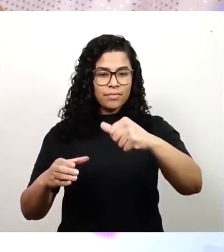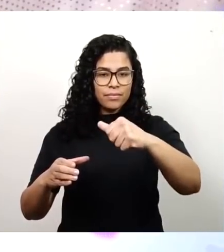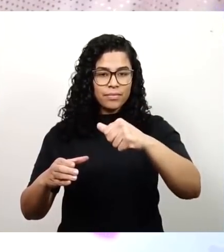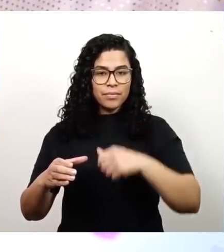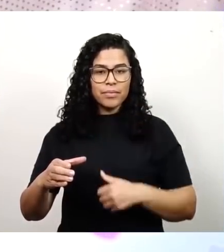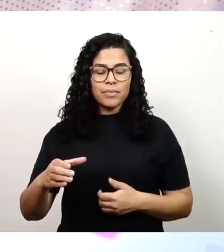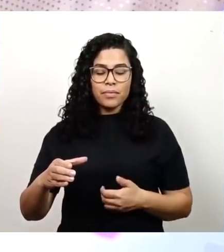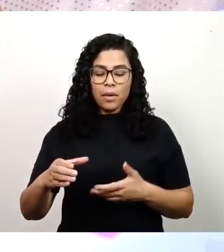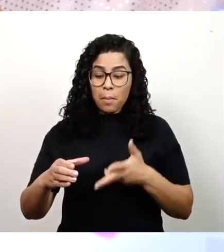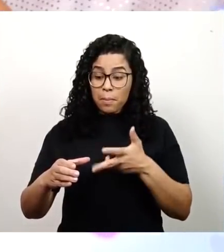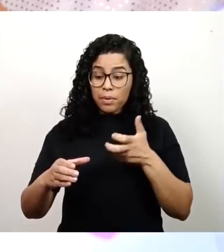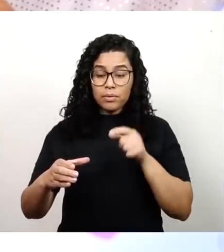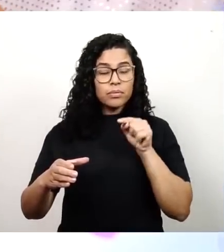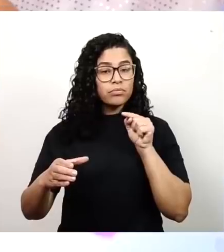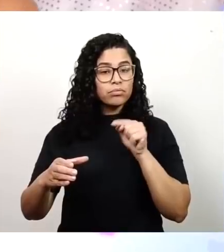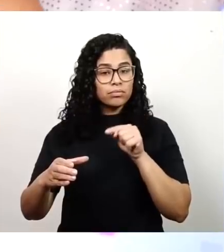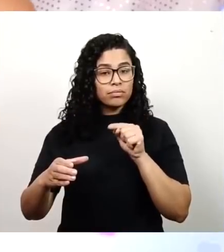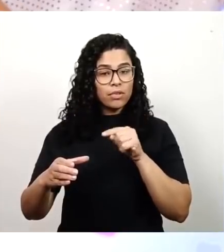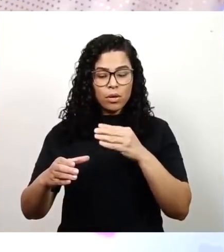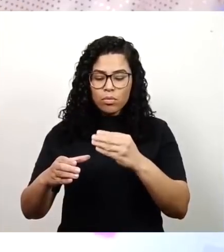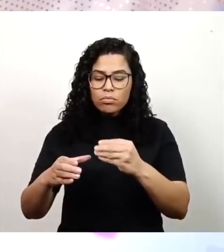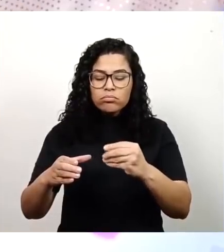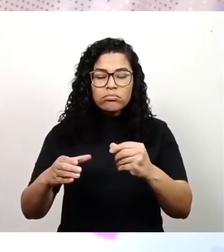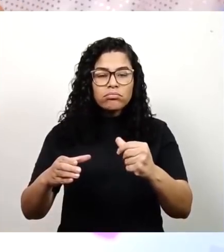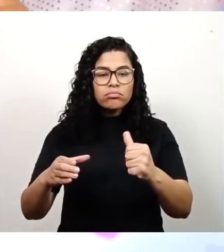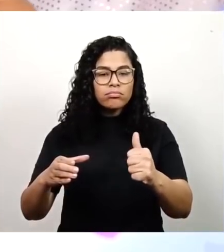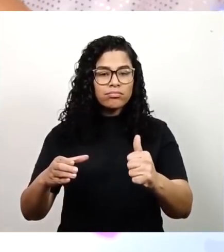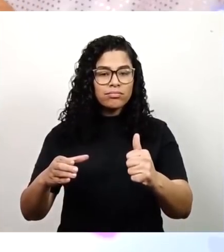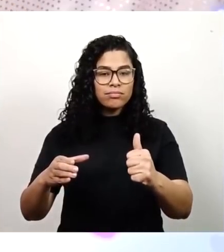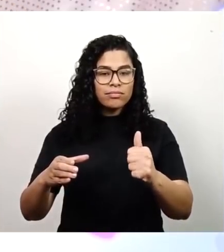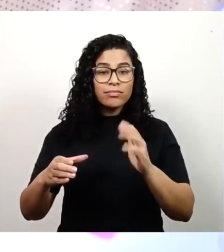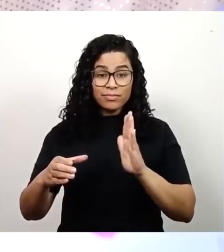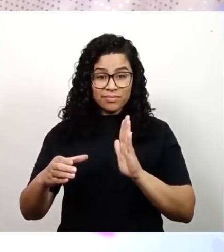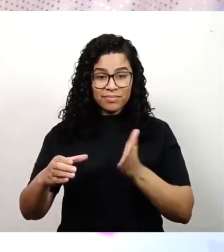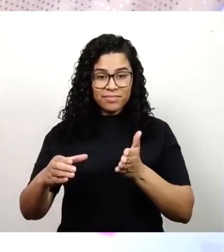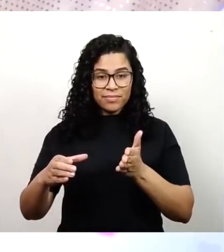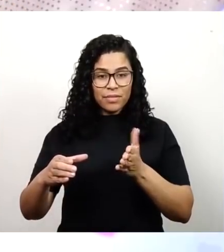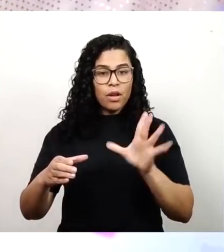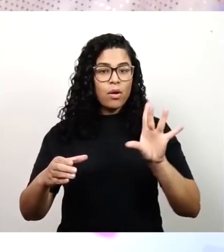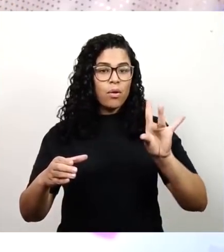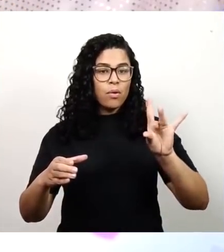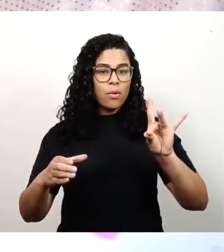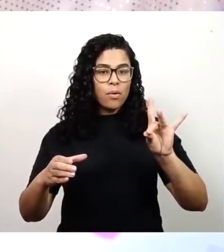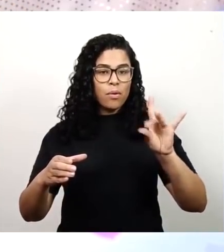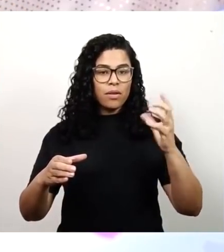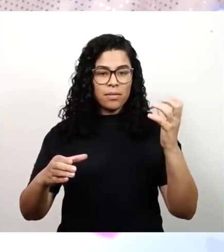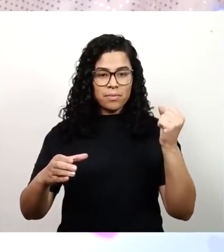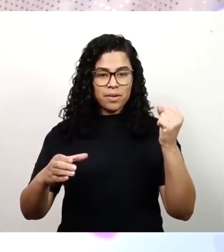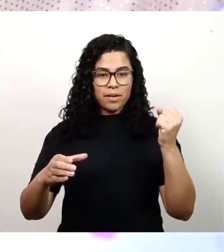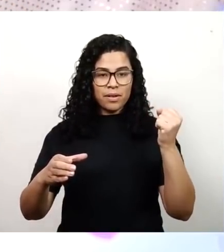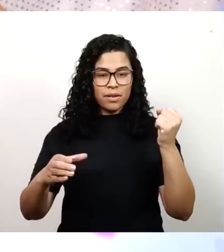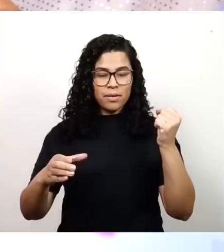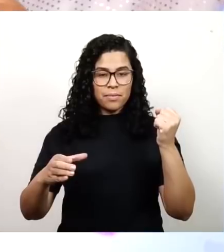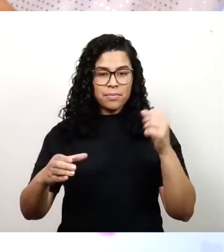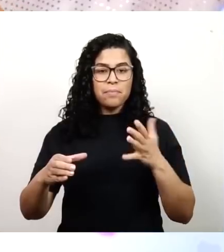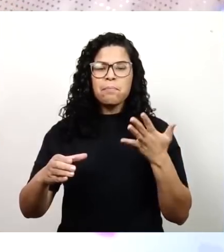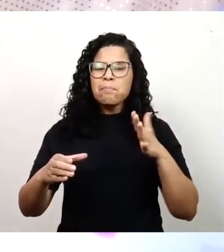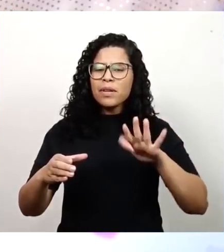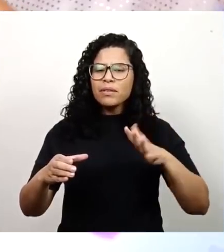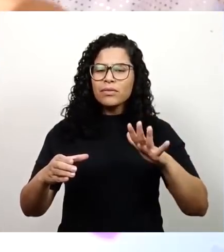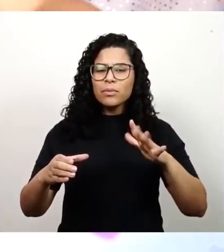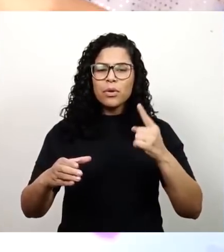mexendo, mexendo. Quando você perceber que o pozinho já está dissolvido, nós vamos acrescentar cola